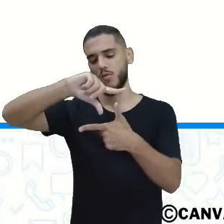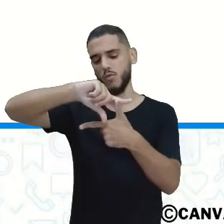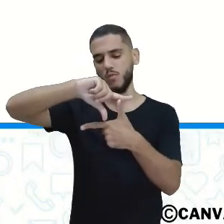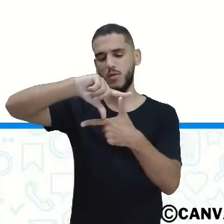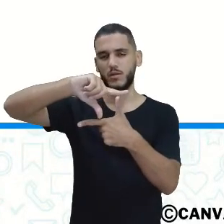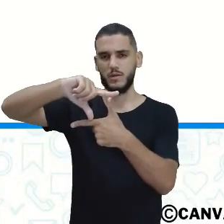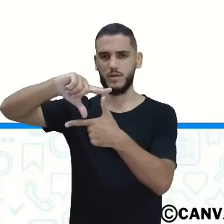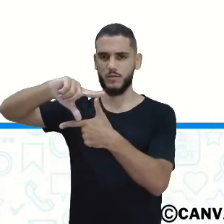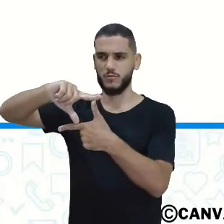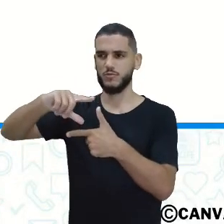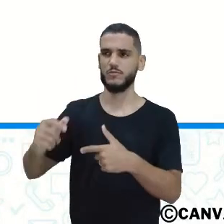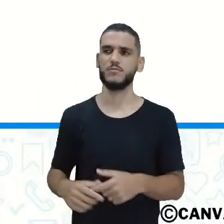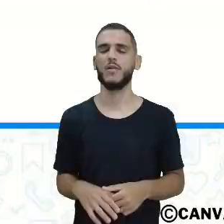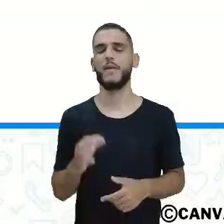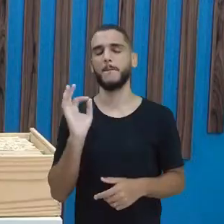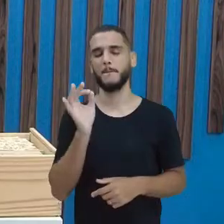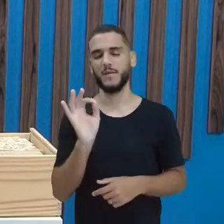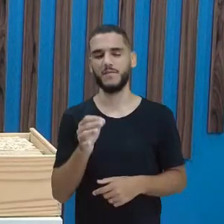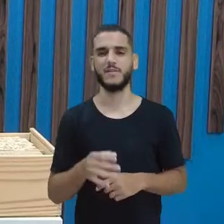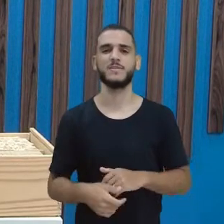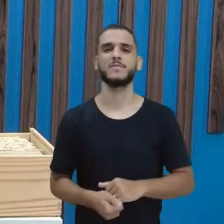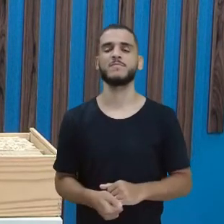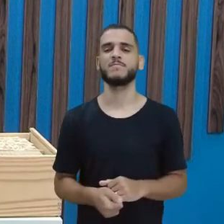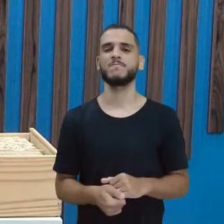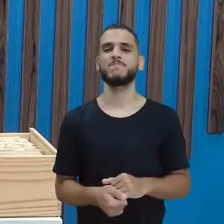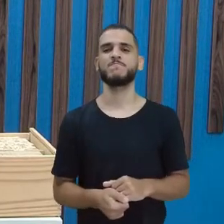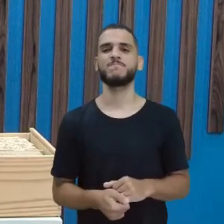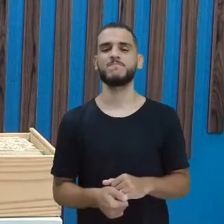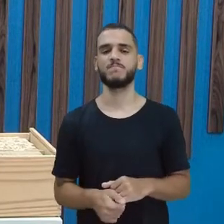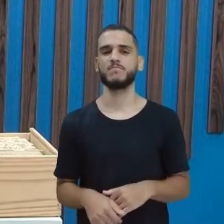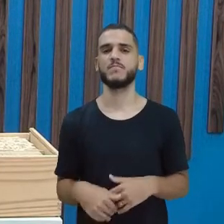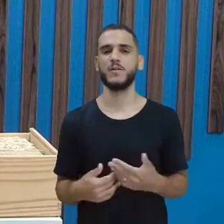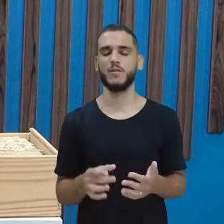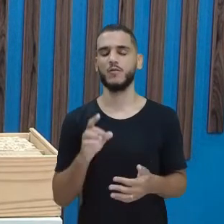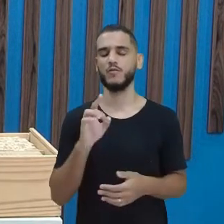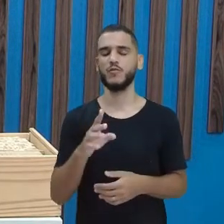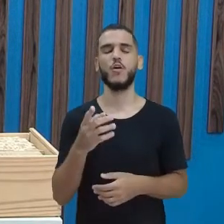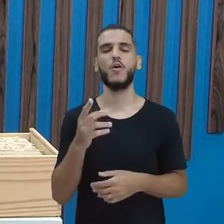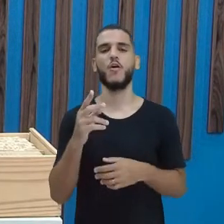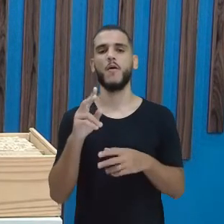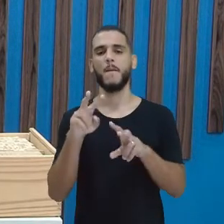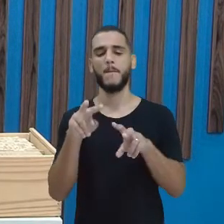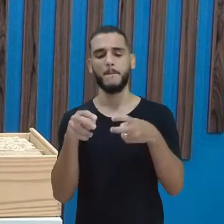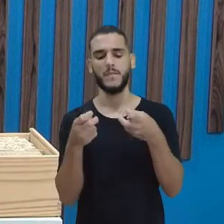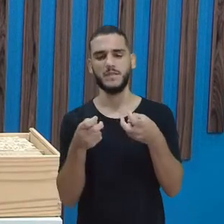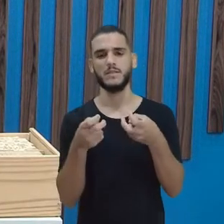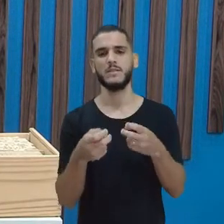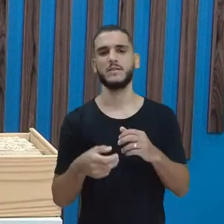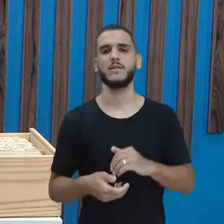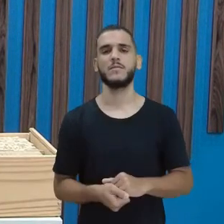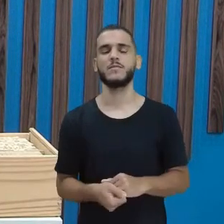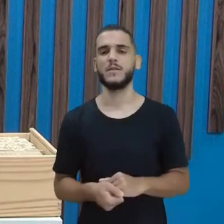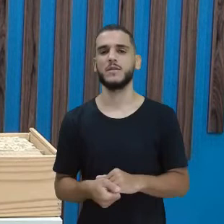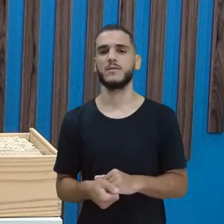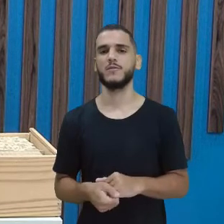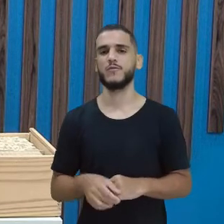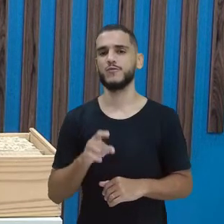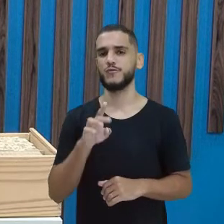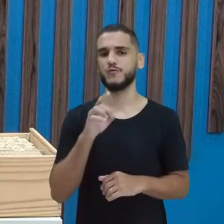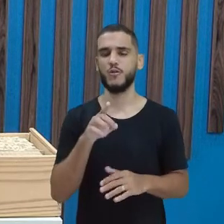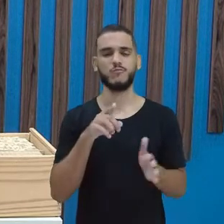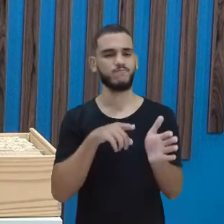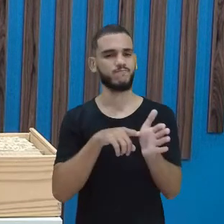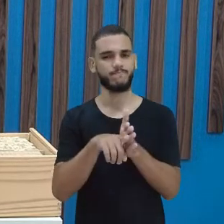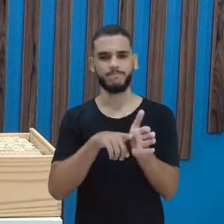Os quadrados. Perfeito. Então, só na observação, só em analisar